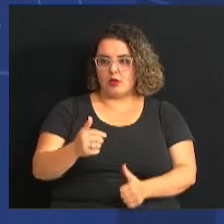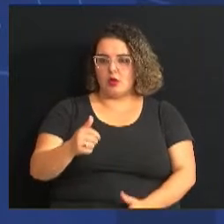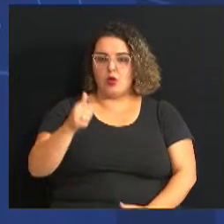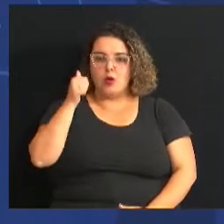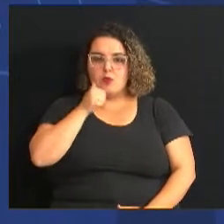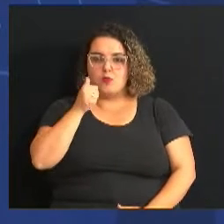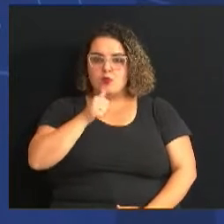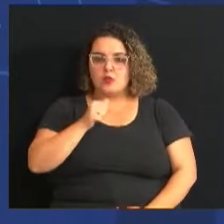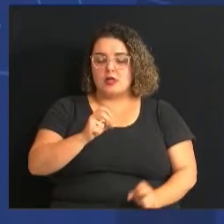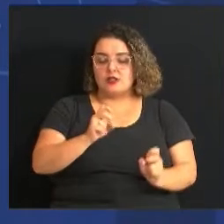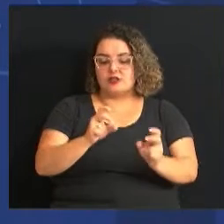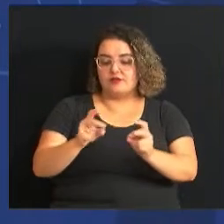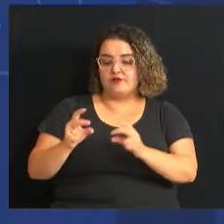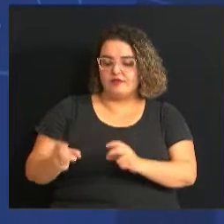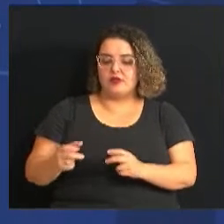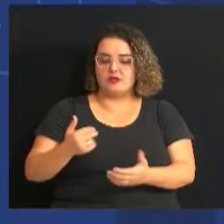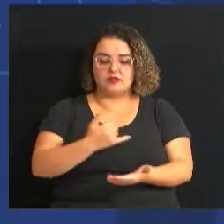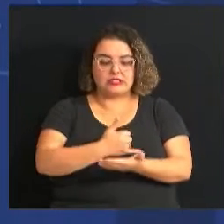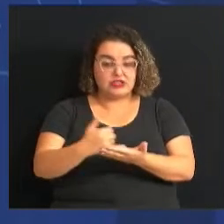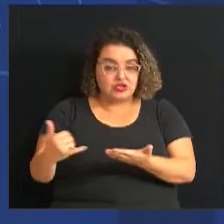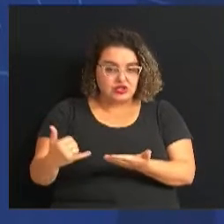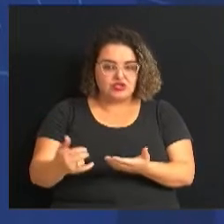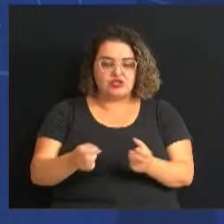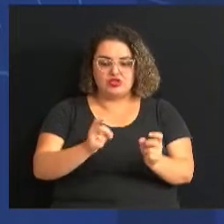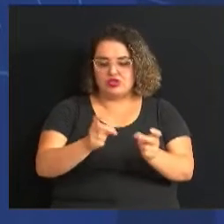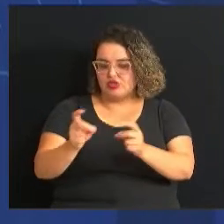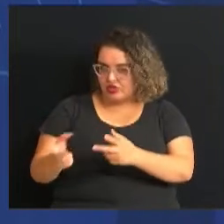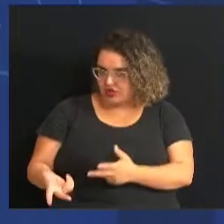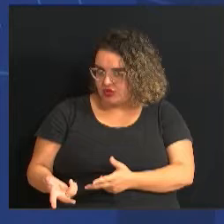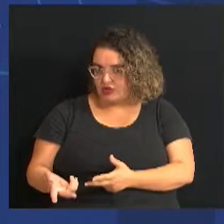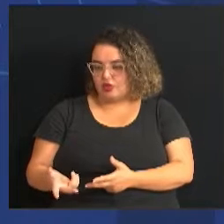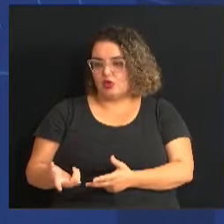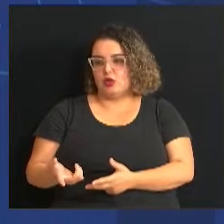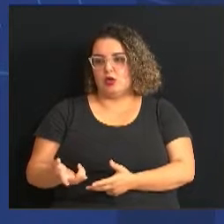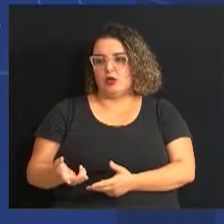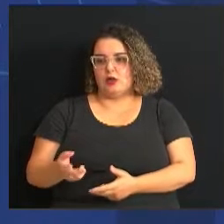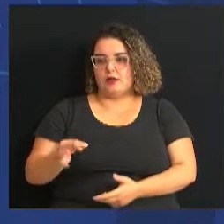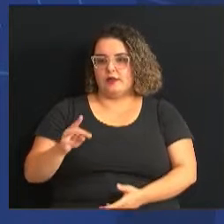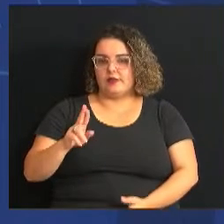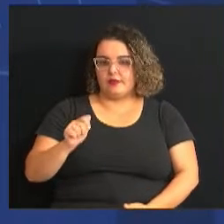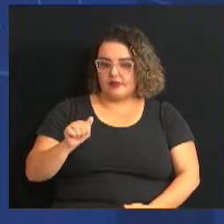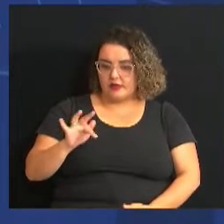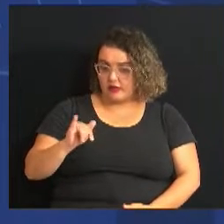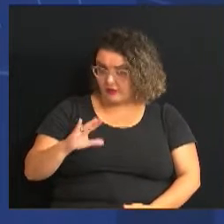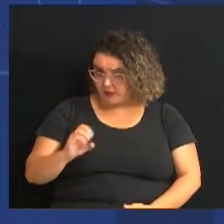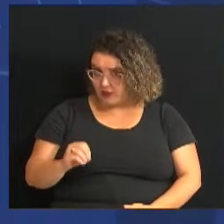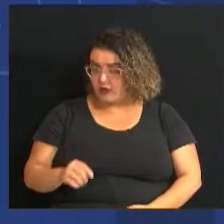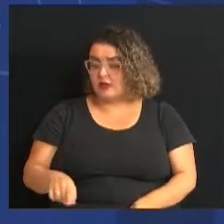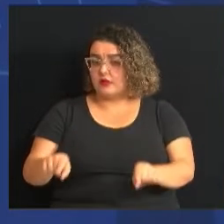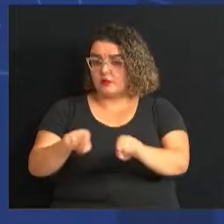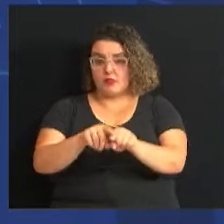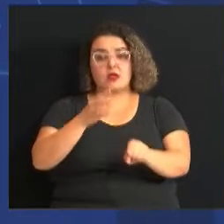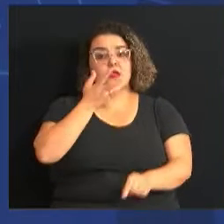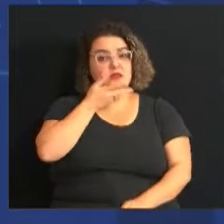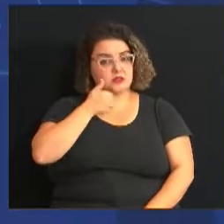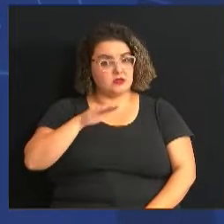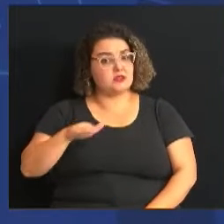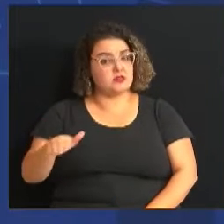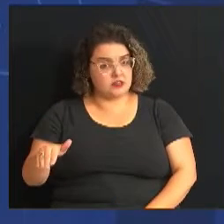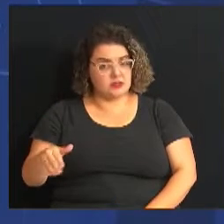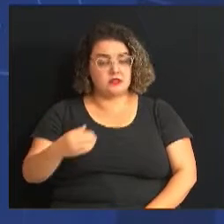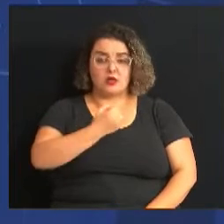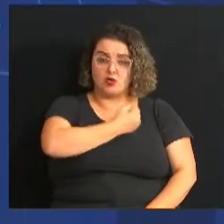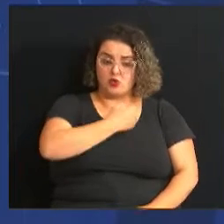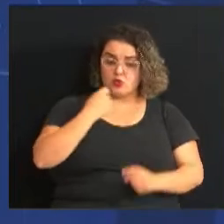de mulheres que estão sendo utilizadas aí para o tráfico de drogas, como crianças também, esse é um número que nos